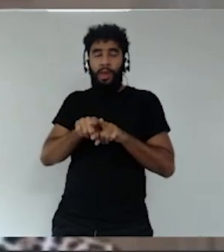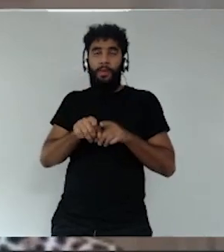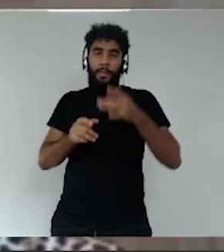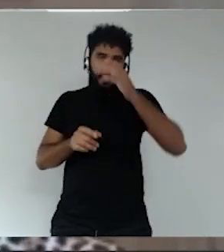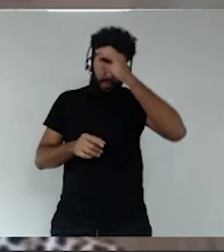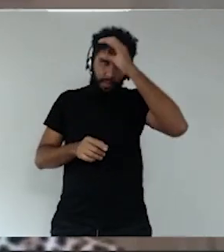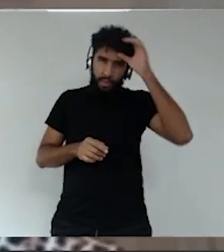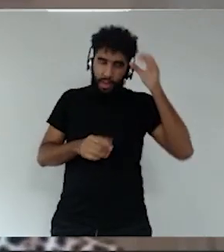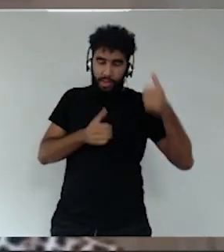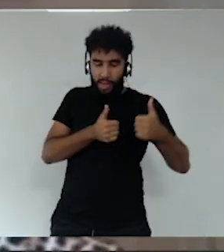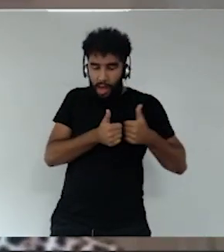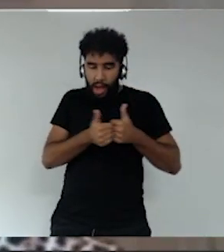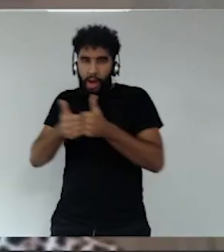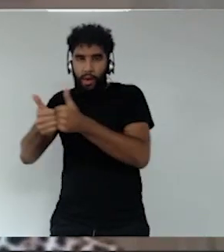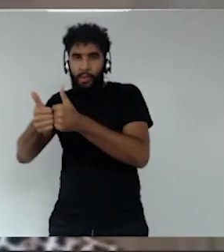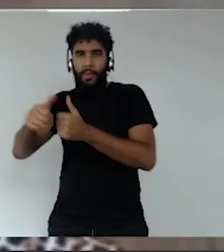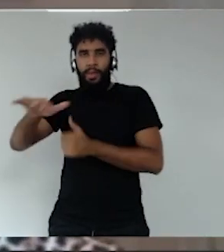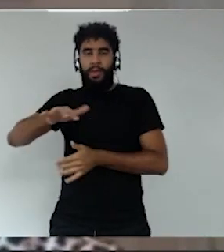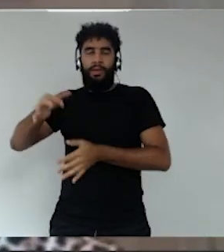no judiciário,